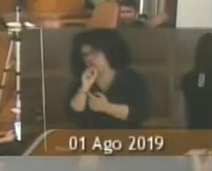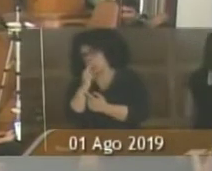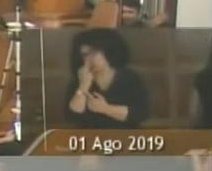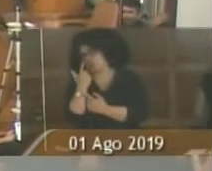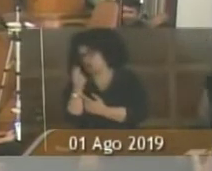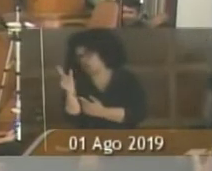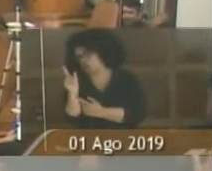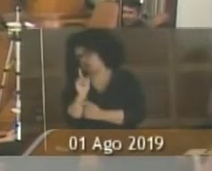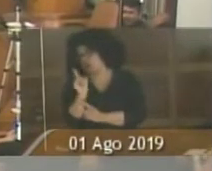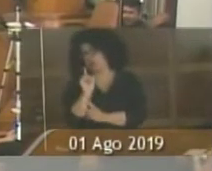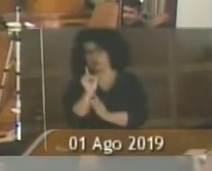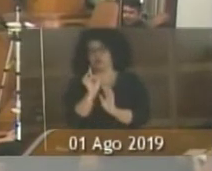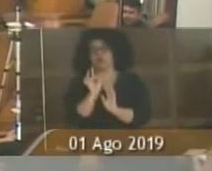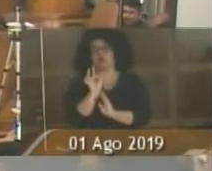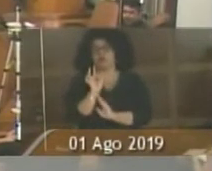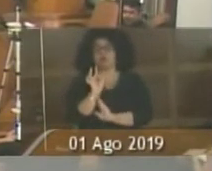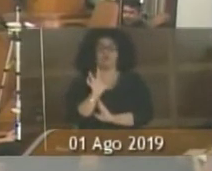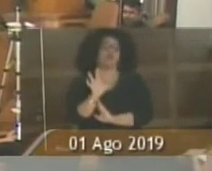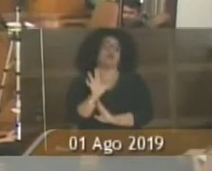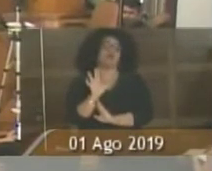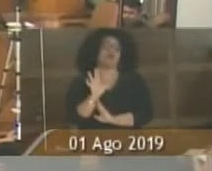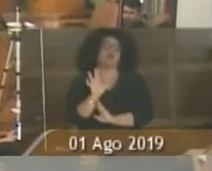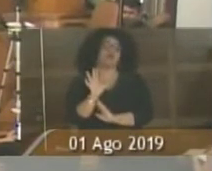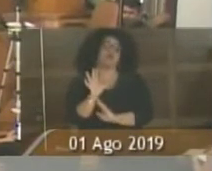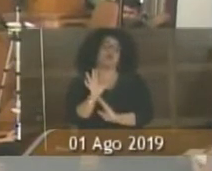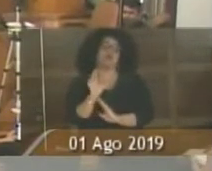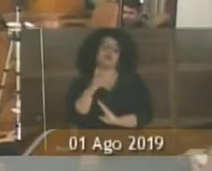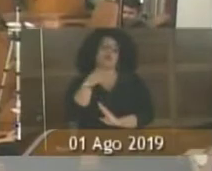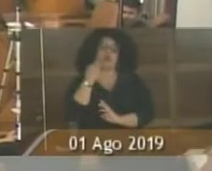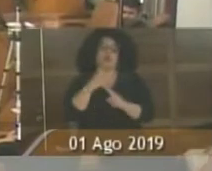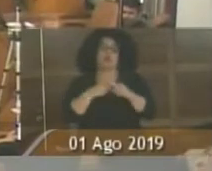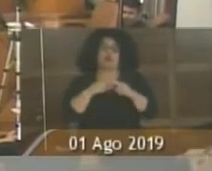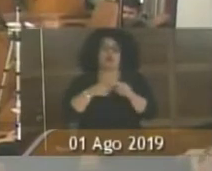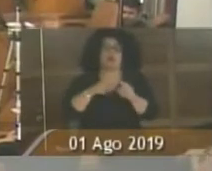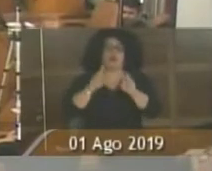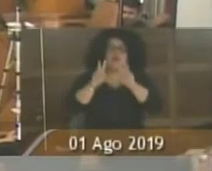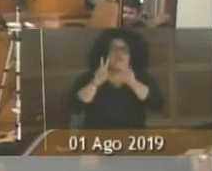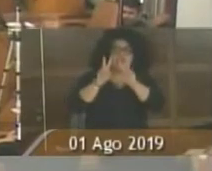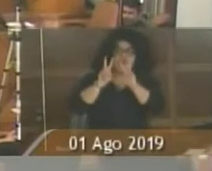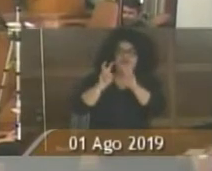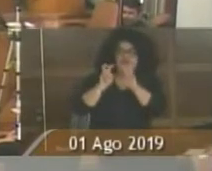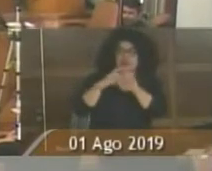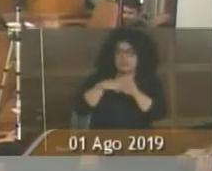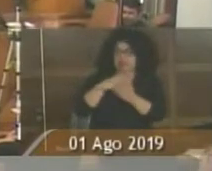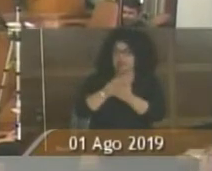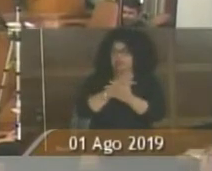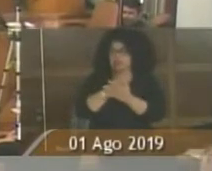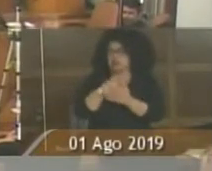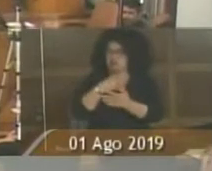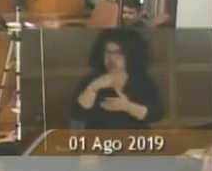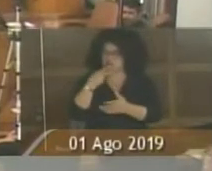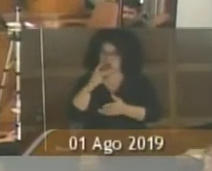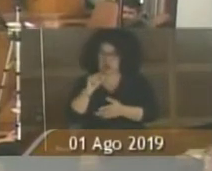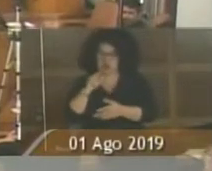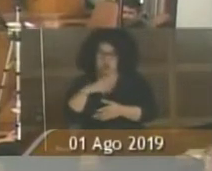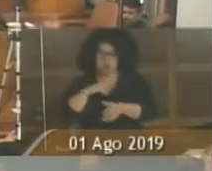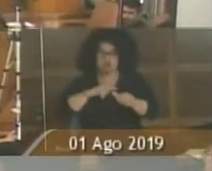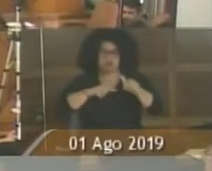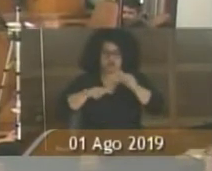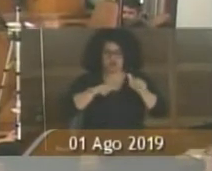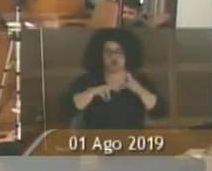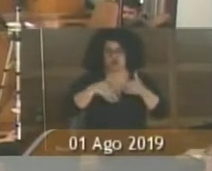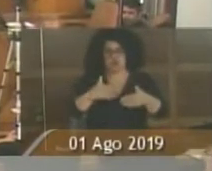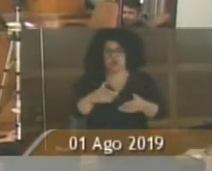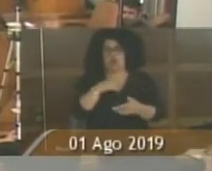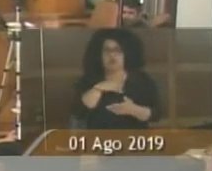aqui a situação que eles afringe de alguma maneira, eu só quis dizer que ele também trabalha. Né? E como todo ser humano, tem os